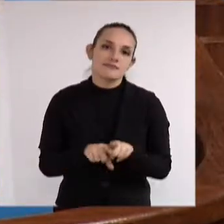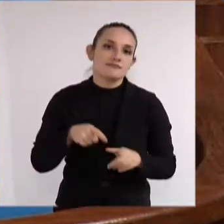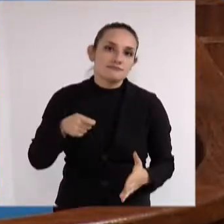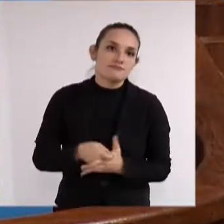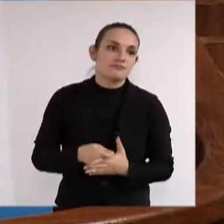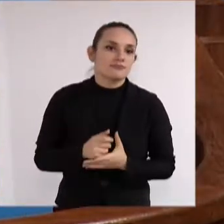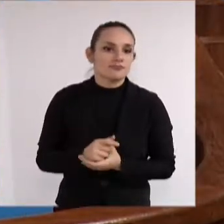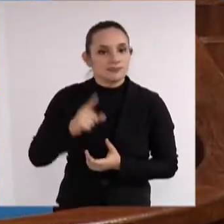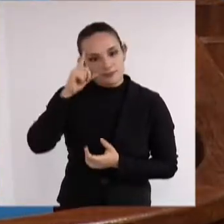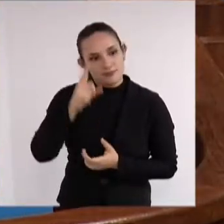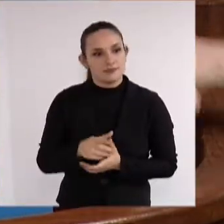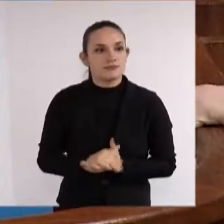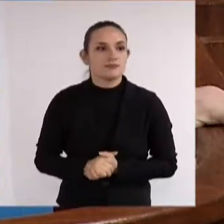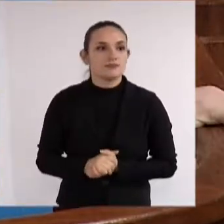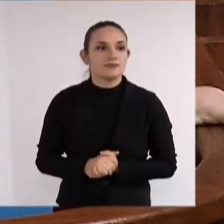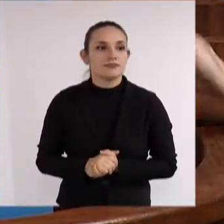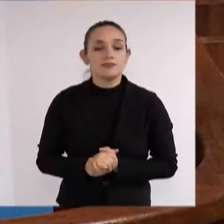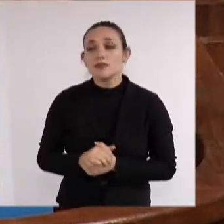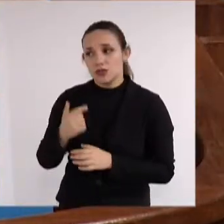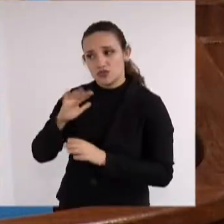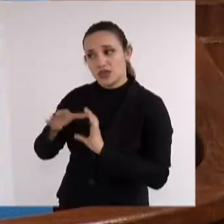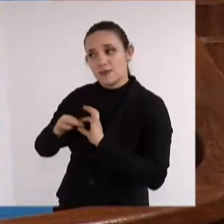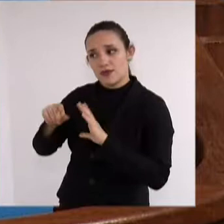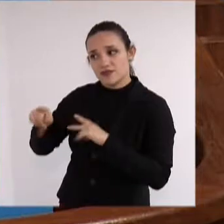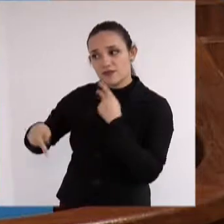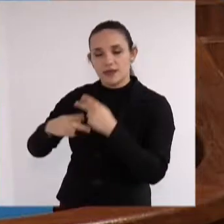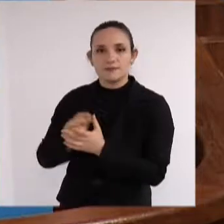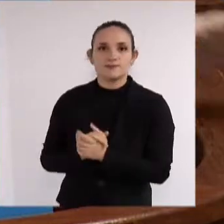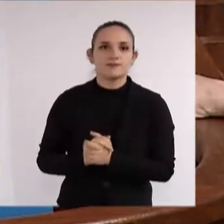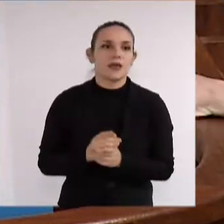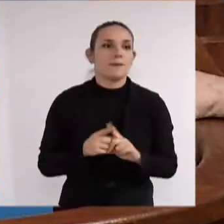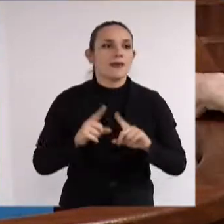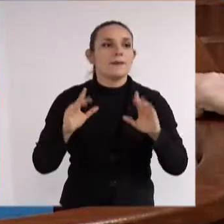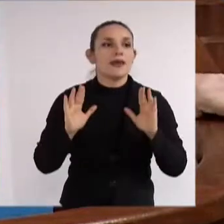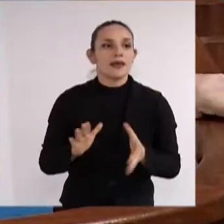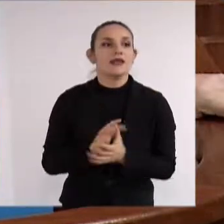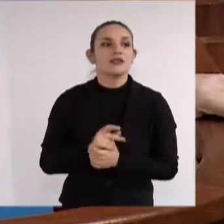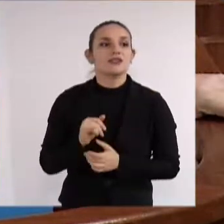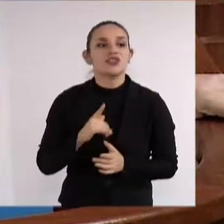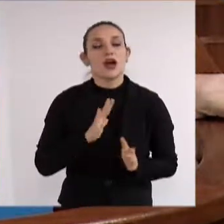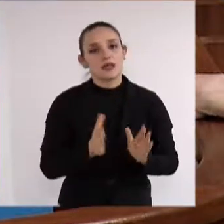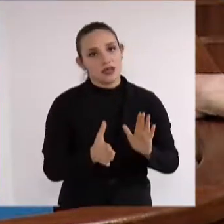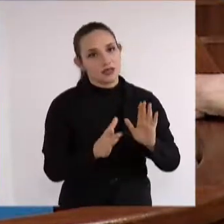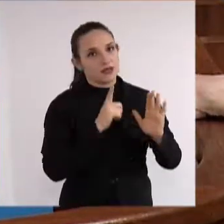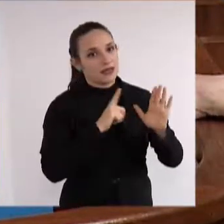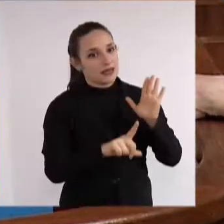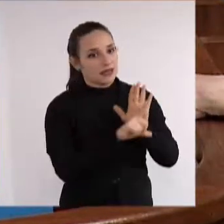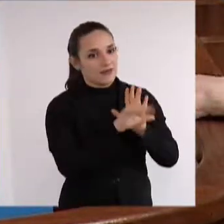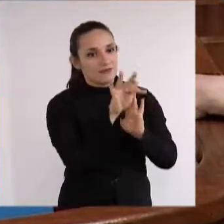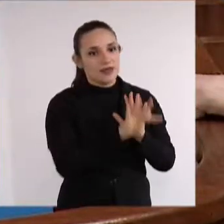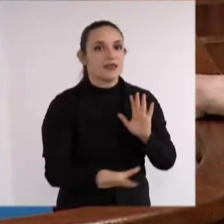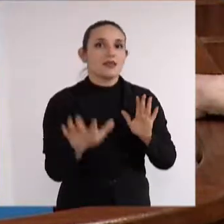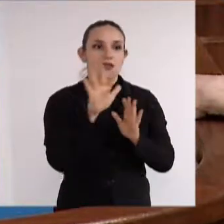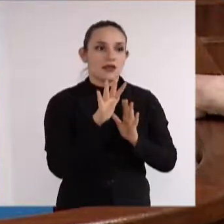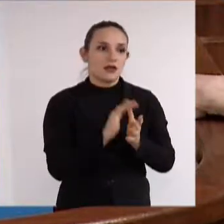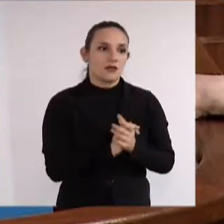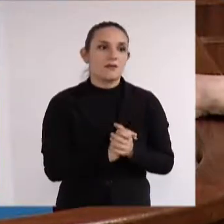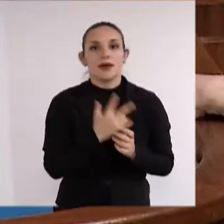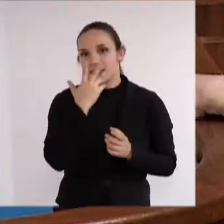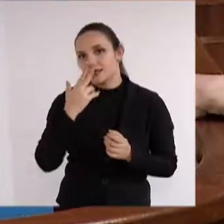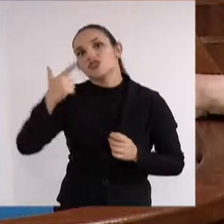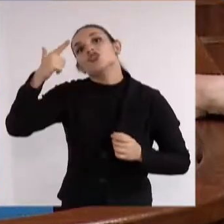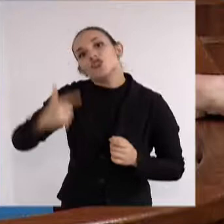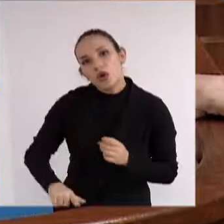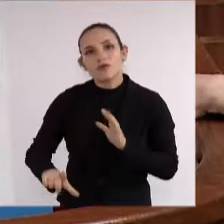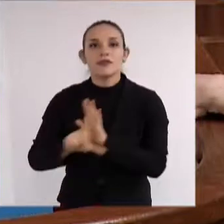incrementar. Agora, se ela, sim, já concedo uma parte à Vossa Excelência, se já consta numa legislação federal, evidente que nós estamos chovendo no molhado,